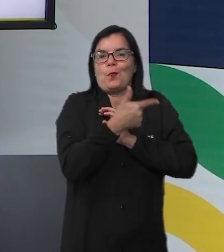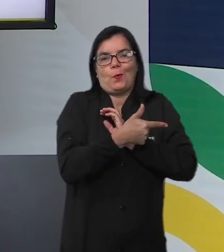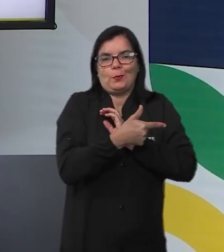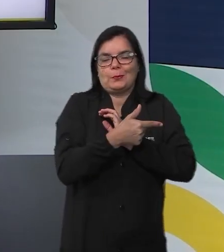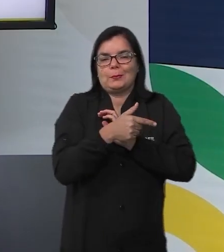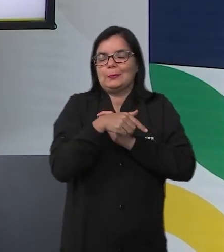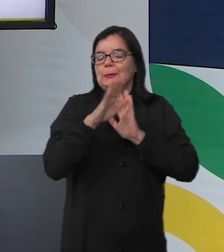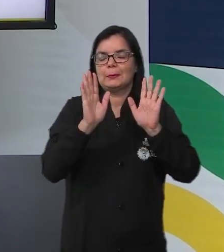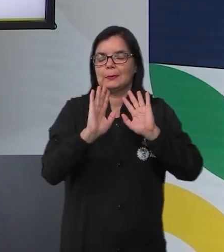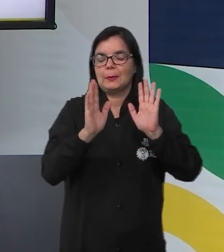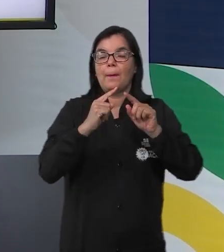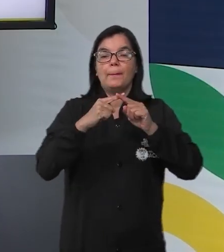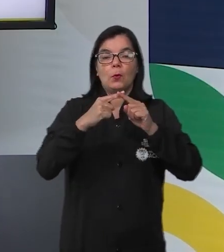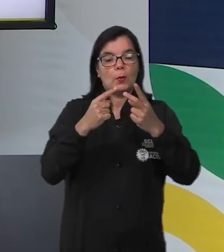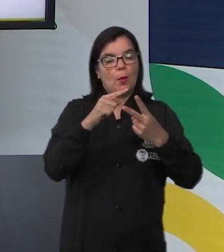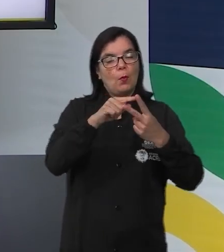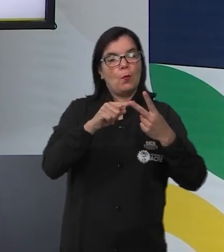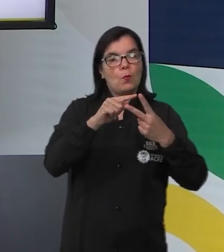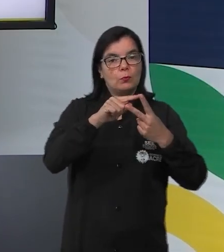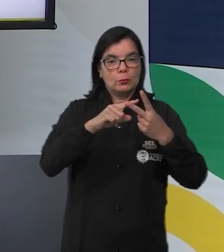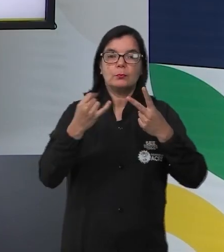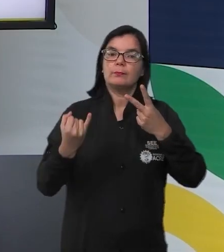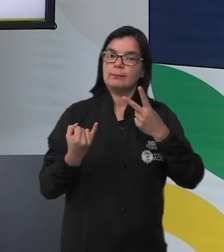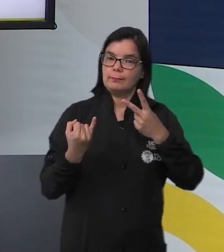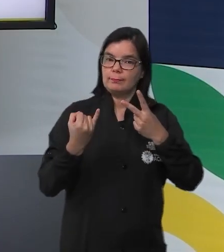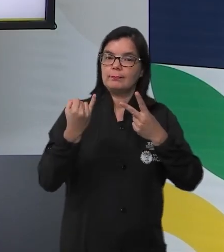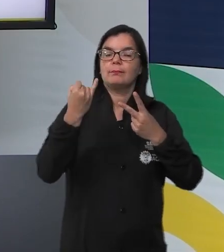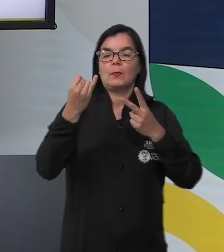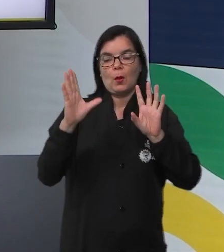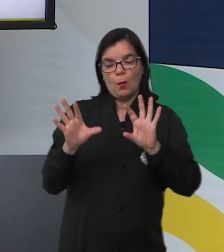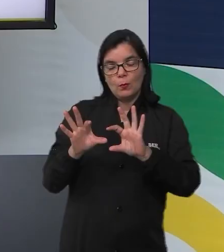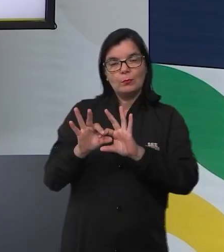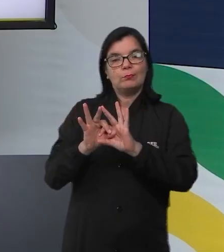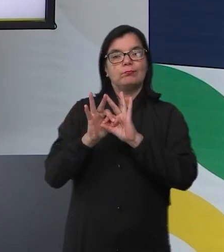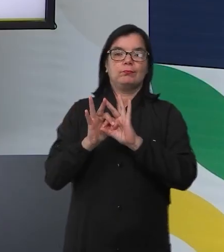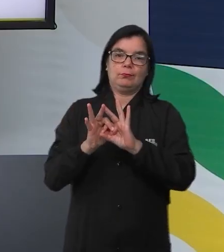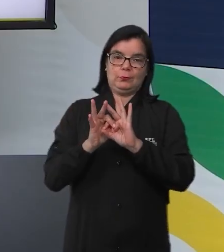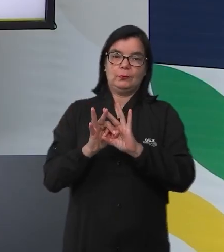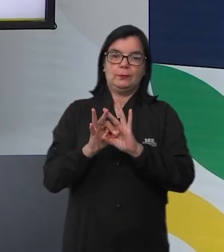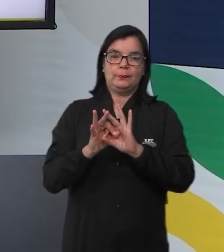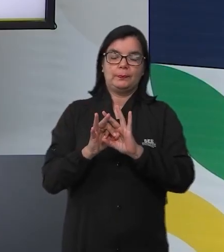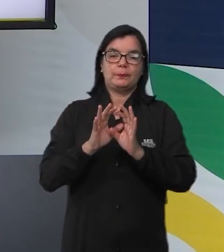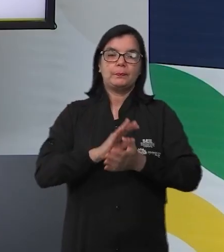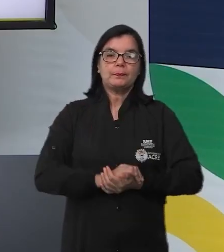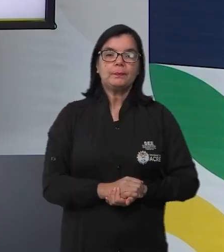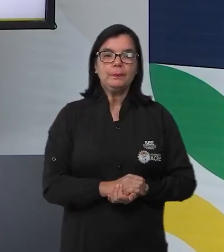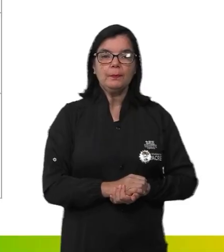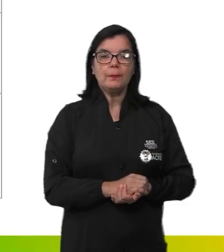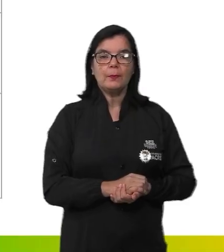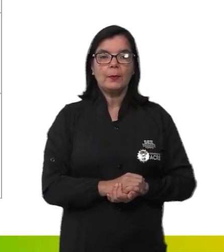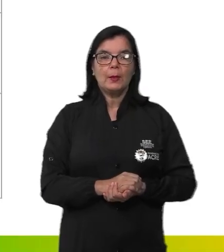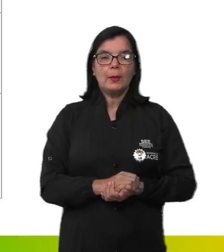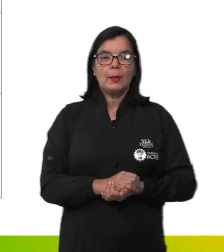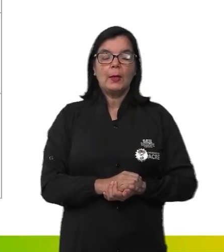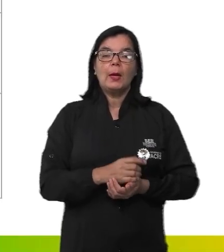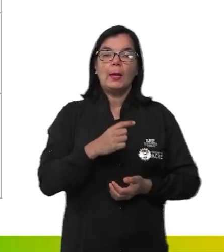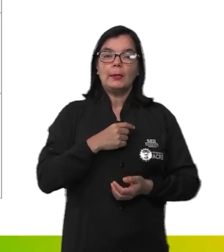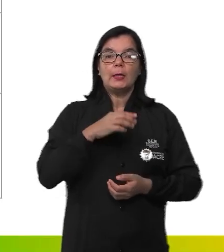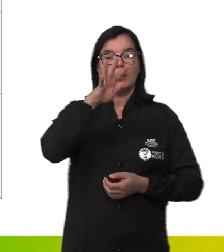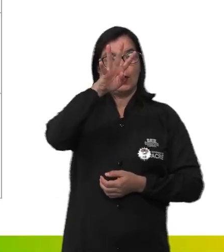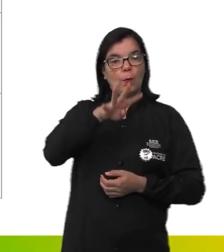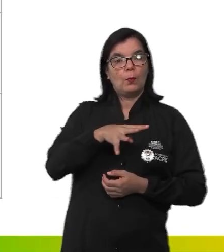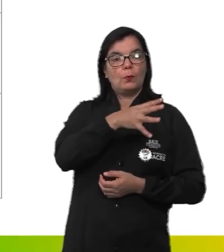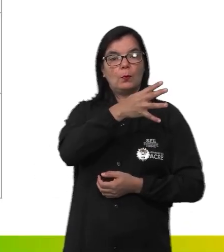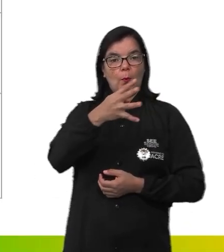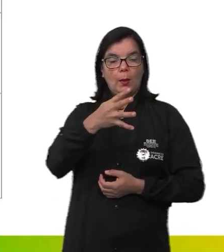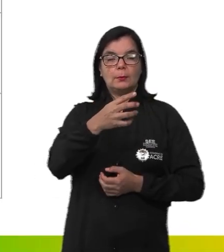mais importante que o outro, até porque os dois são um conjunto, trabalham junto e são importantes, tá bem? Aqui está um quadro aqui